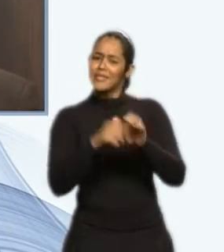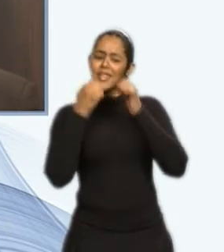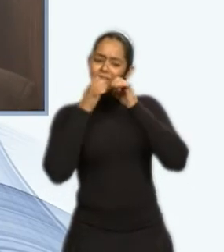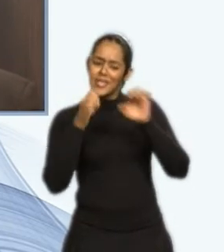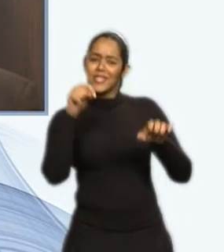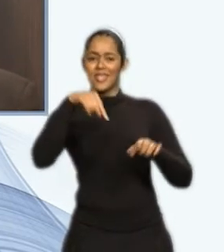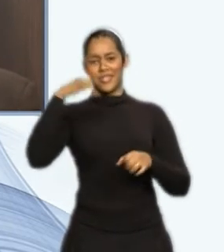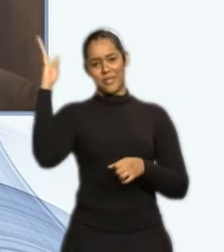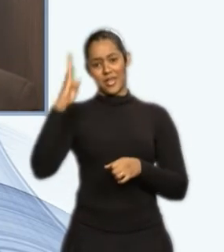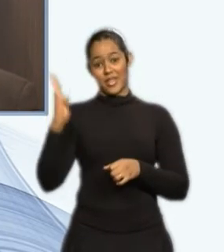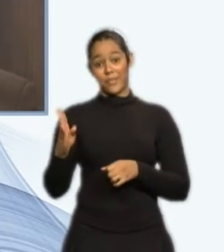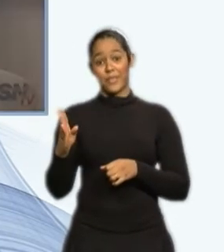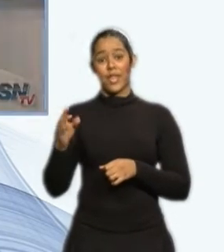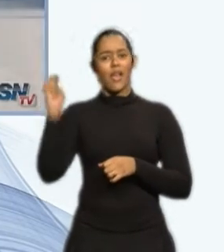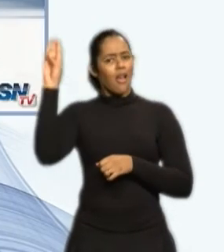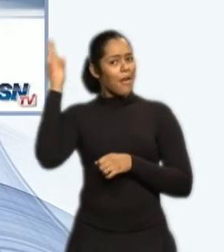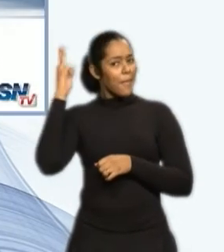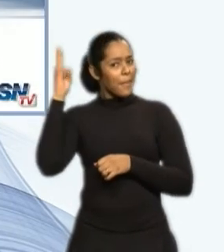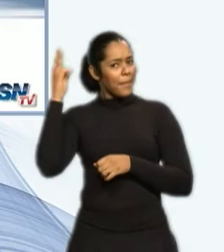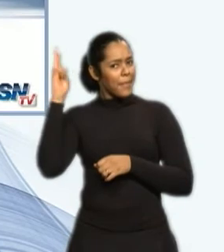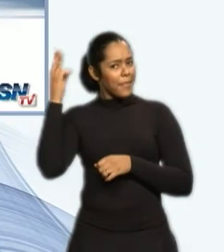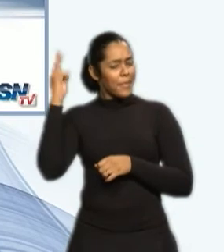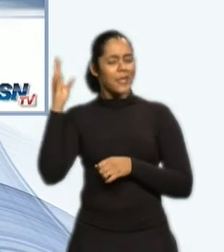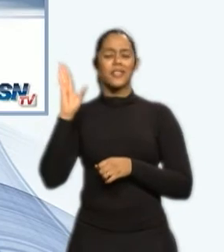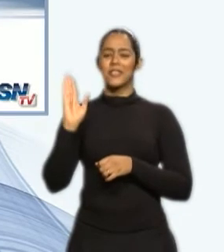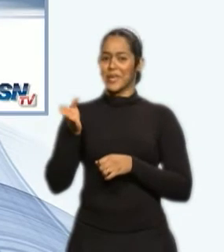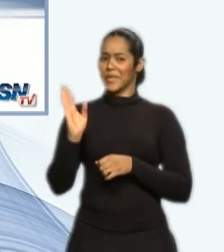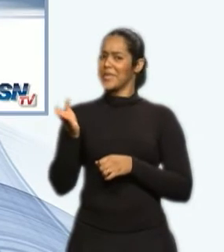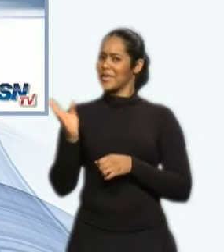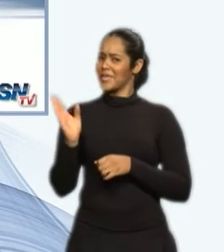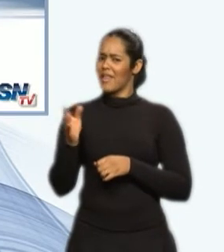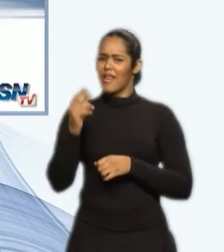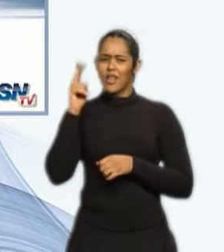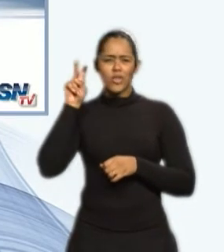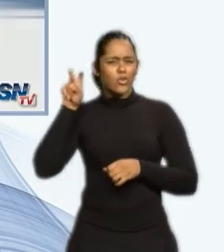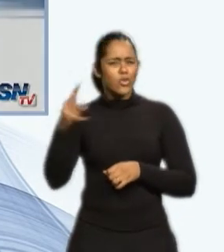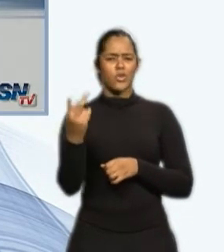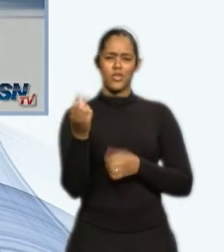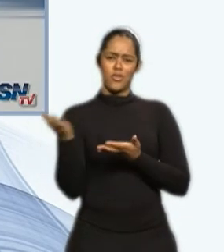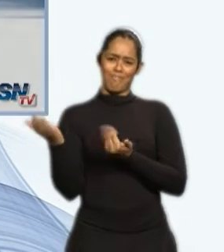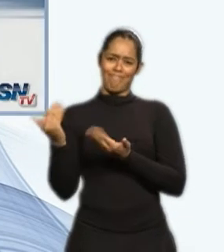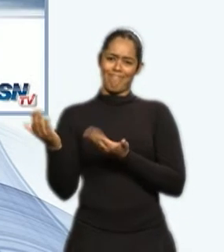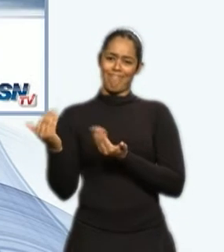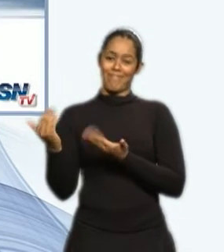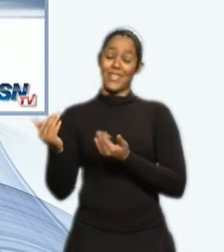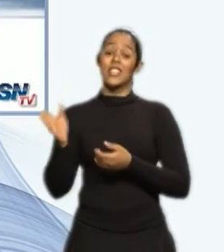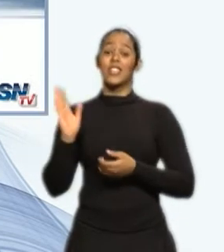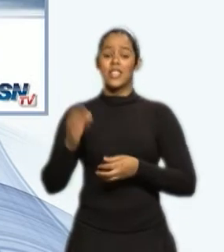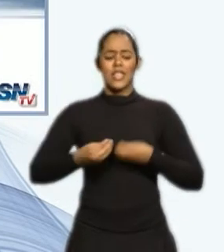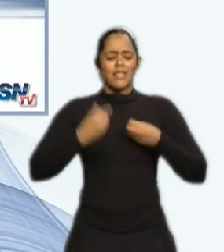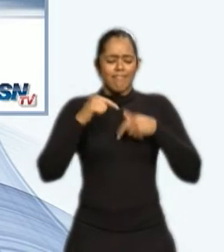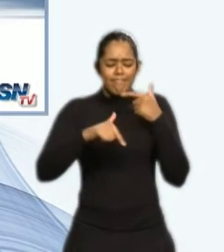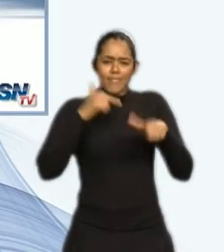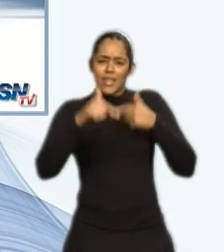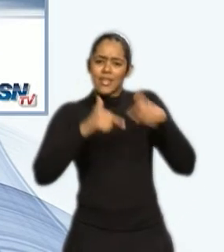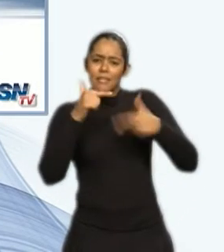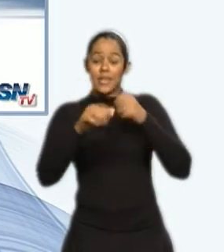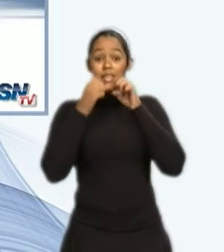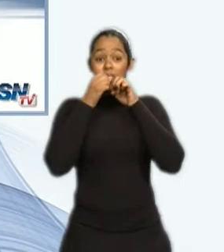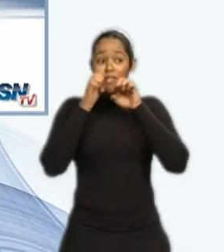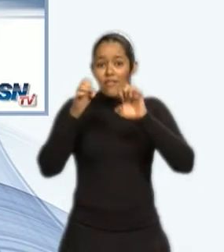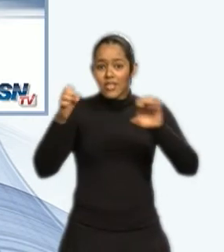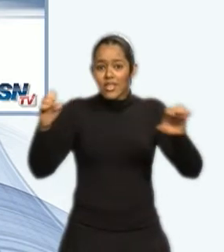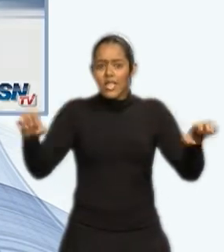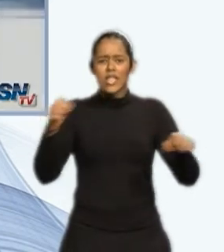No norte do estado do Maranhão, desde o início de julho, mais de 2.500 jovens dedicam suas férias para